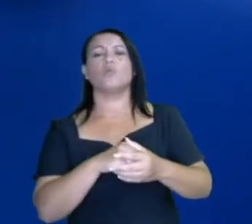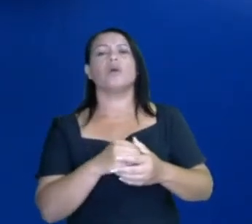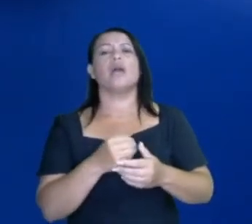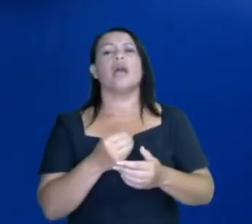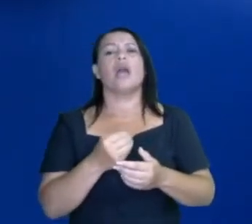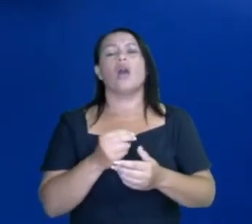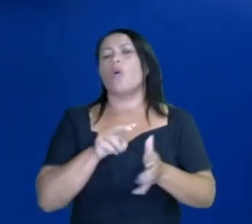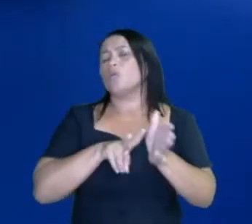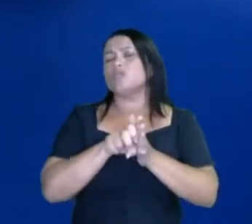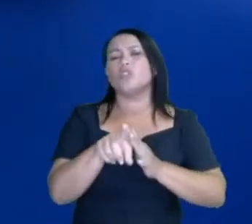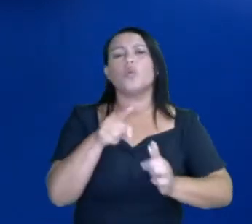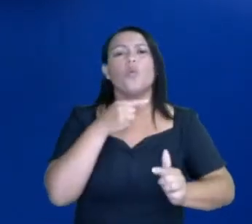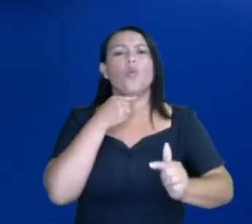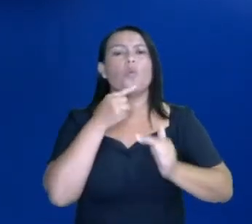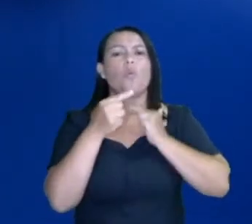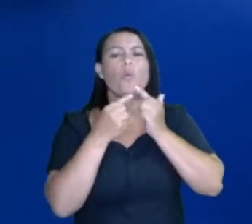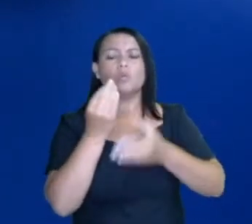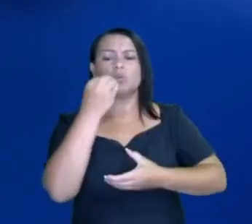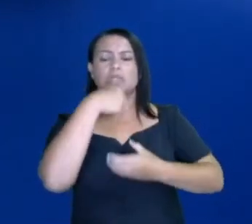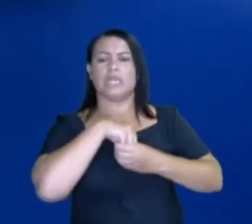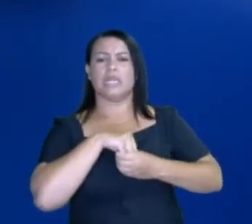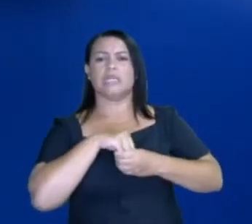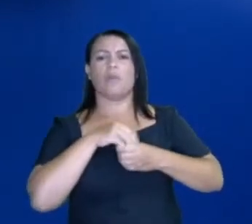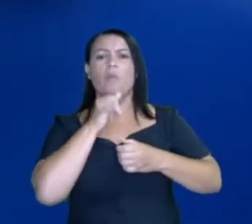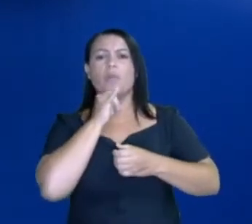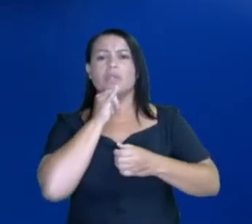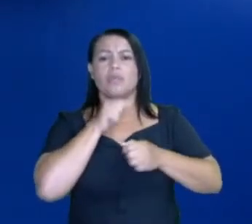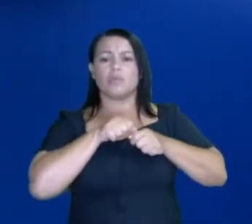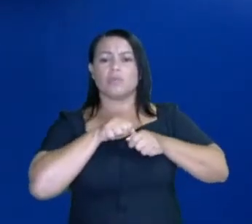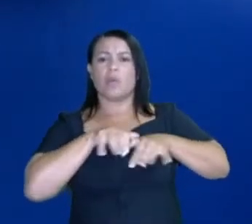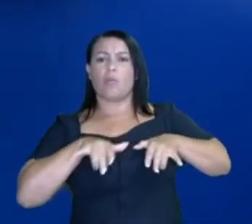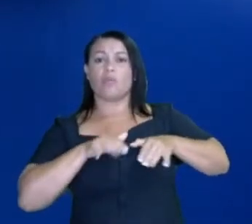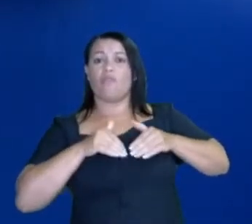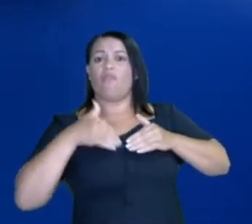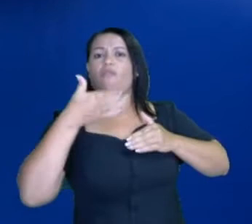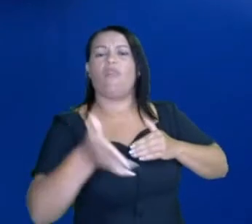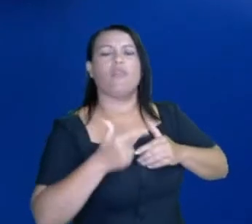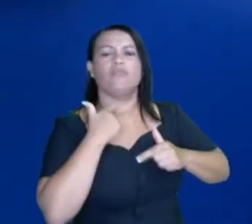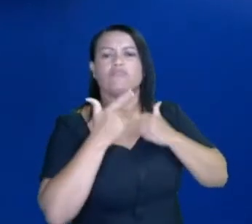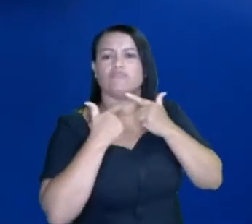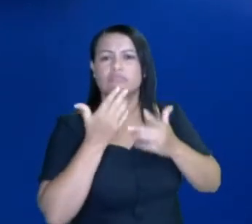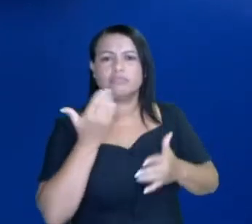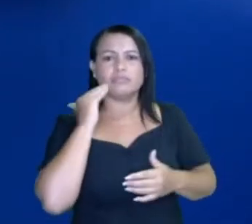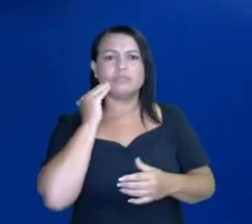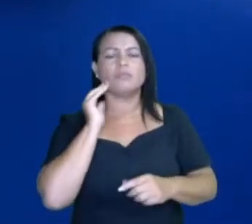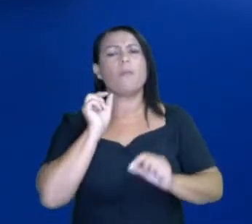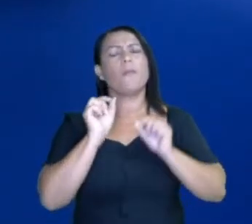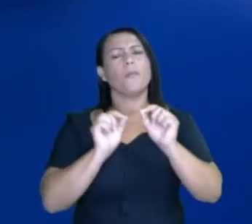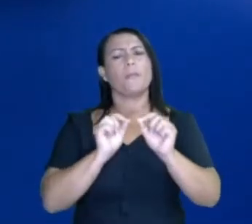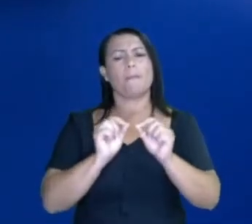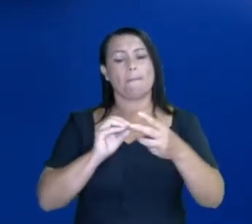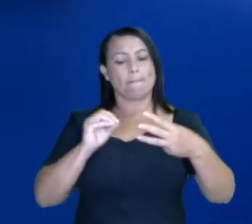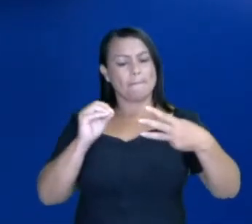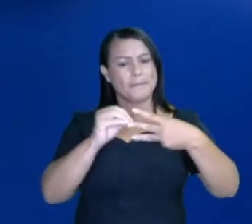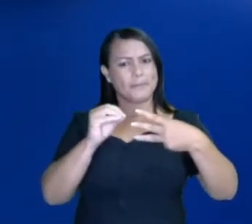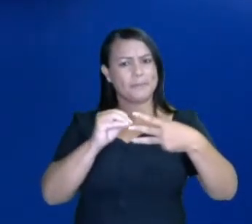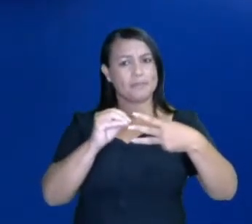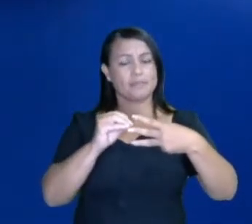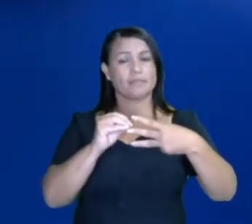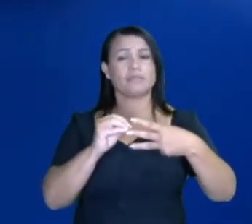conseguem se reproduzir fora de uma célula. E toda célula não